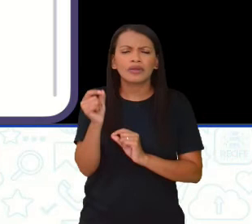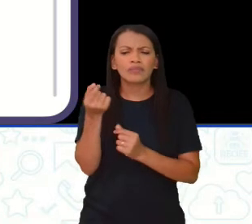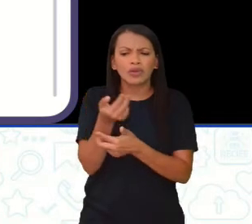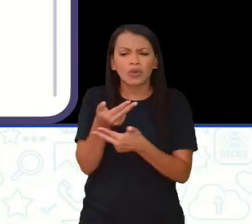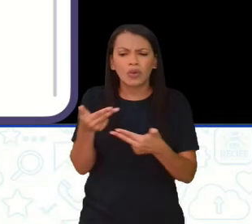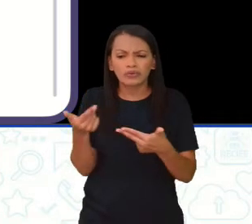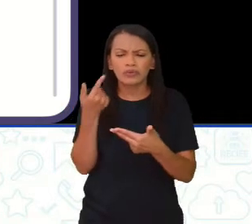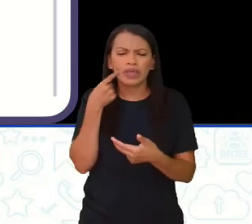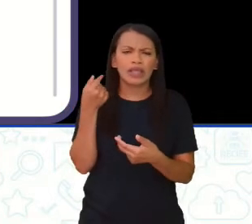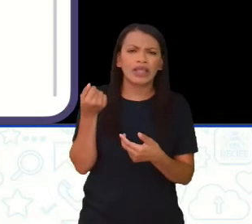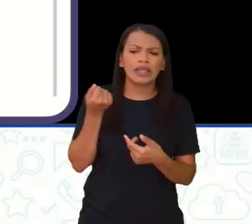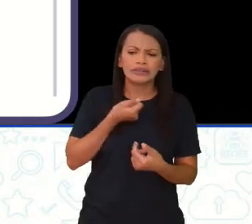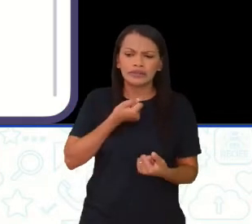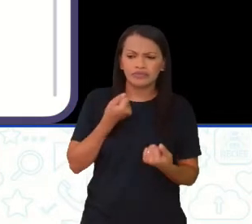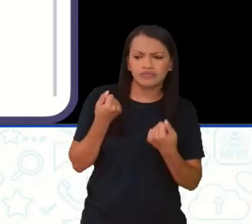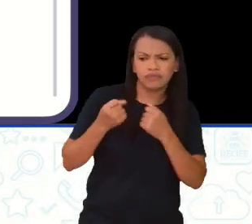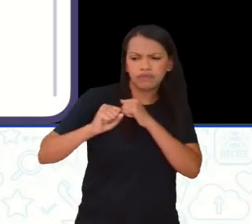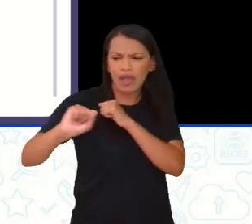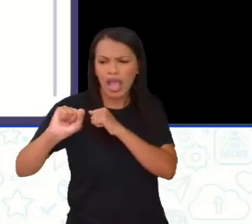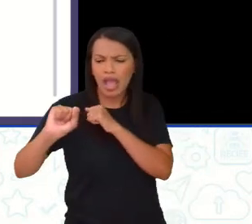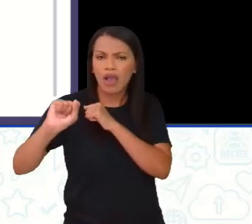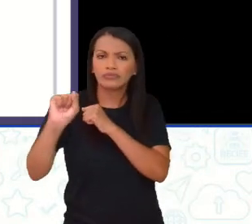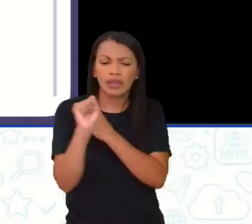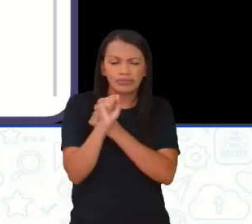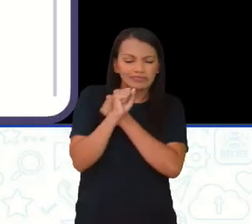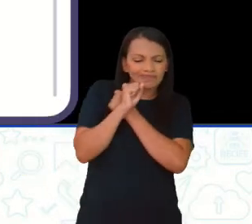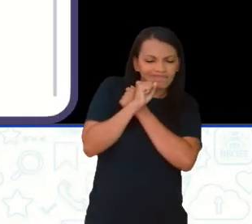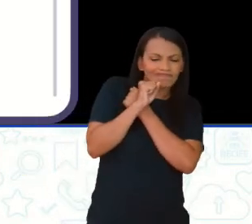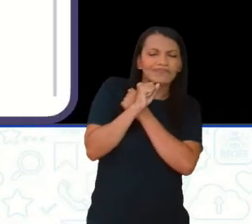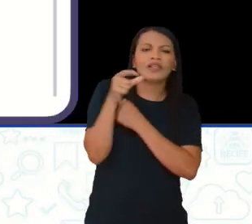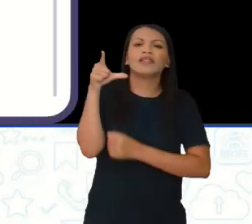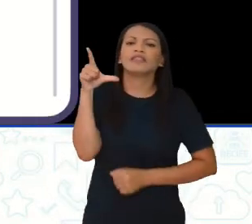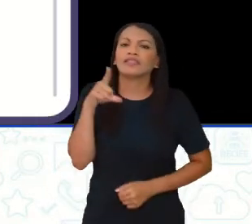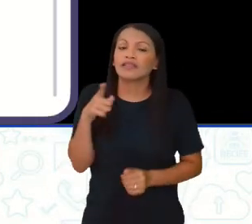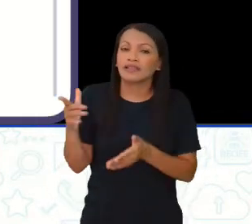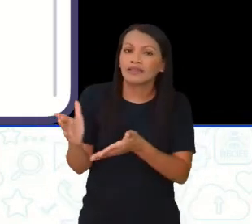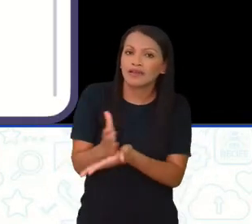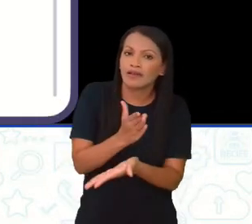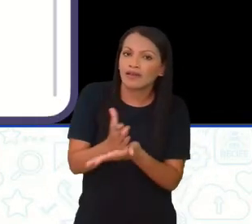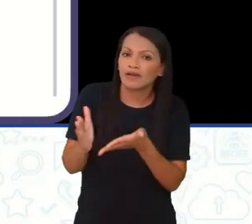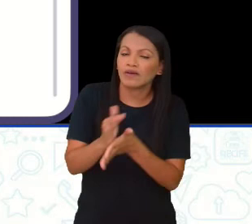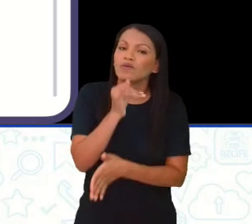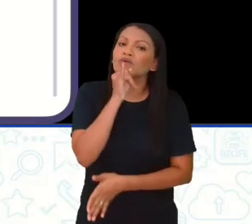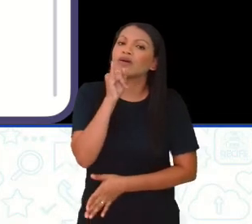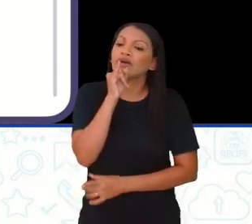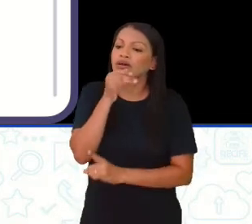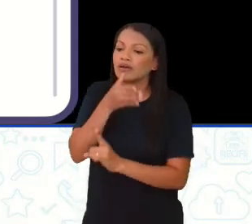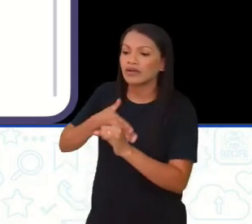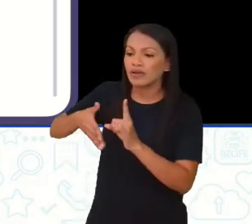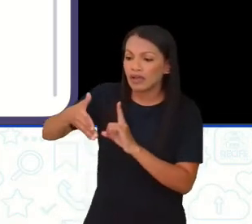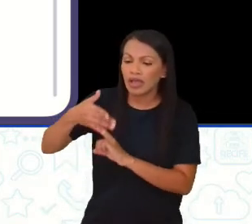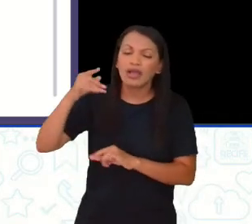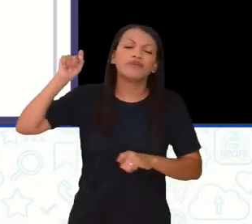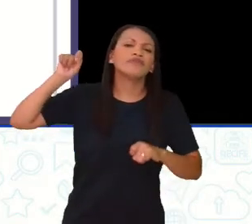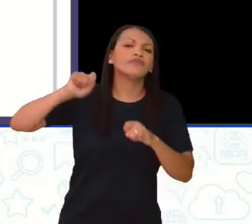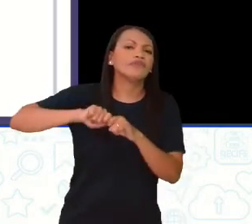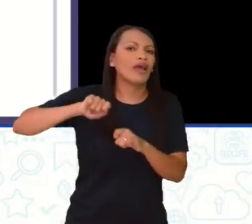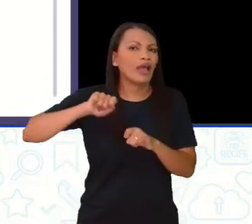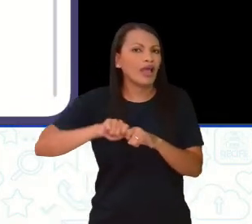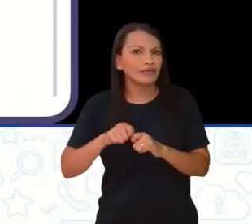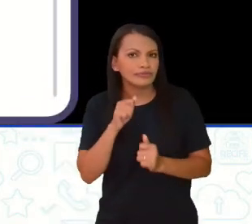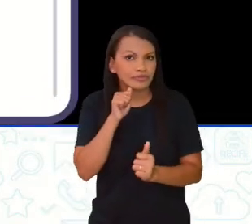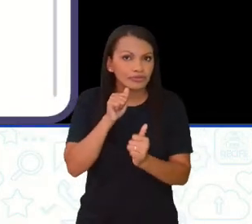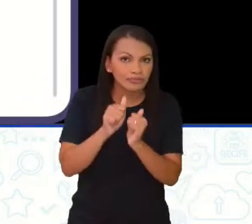e defesa. Então, trouxe aí para vocês alguns exemplos, né, de modalidades que fazem parte desses